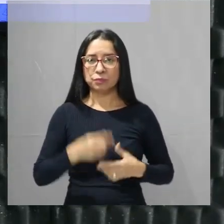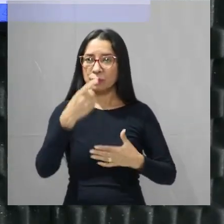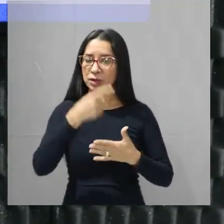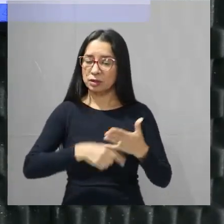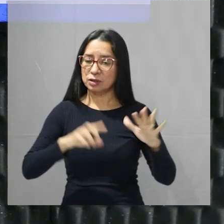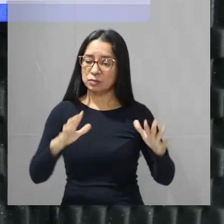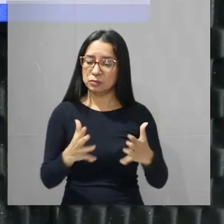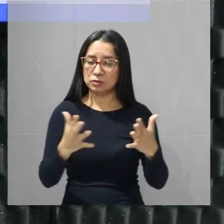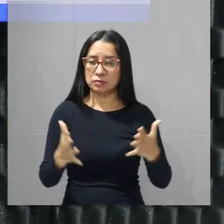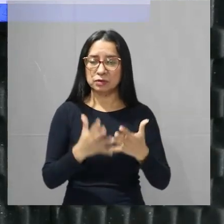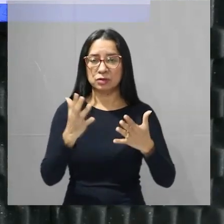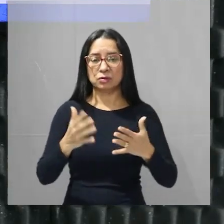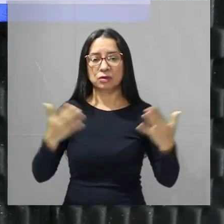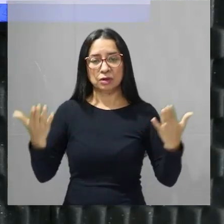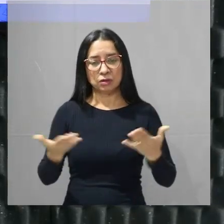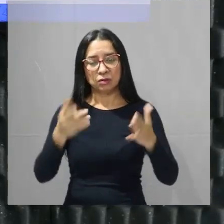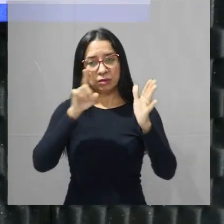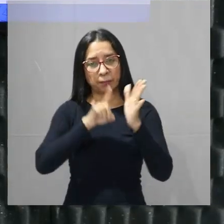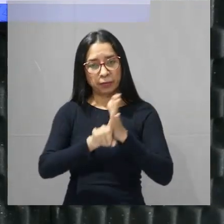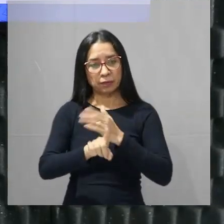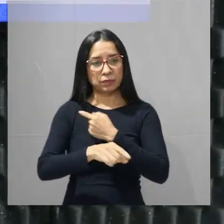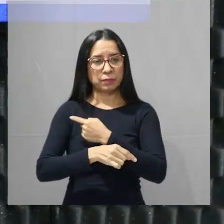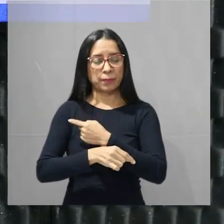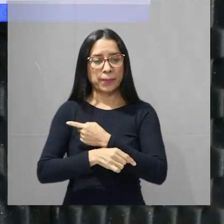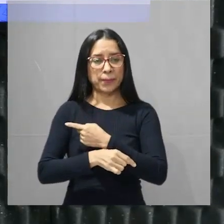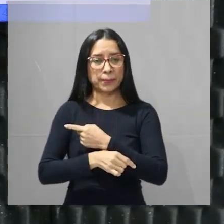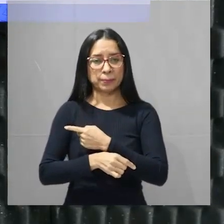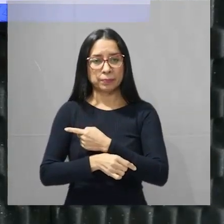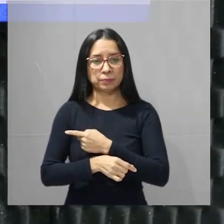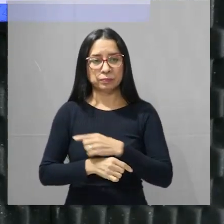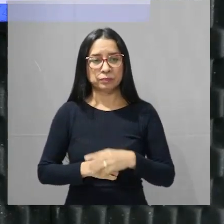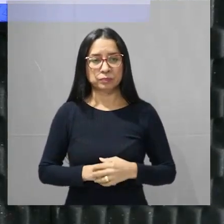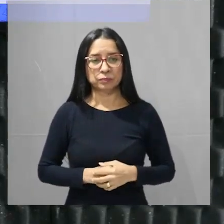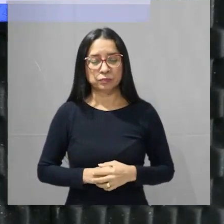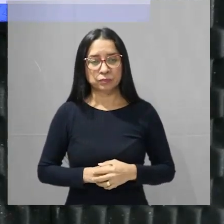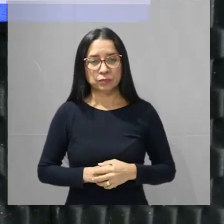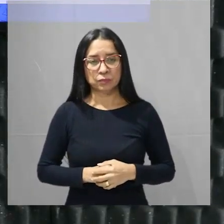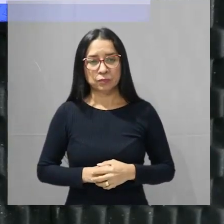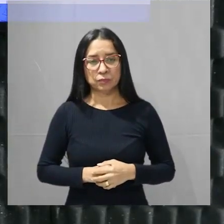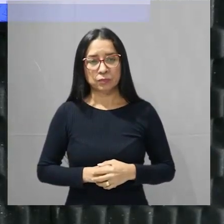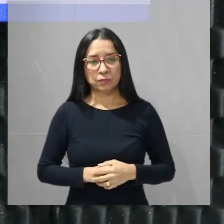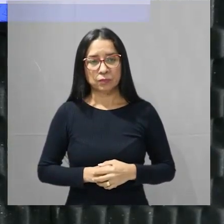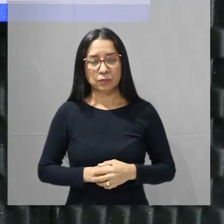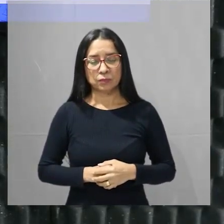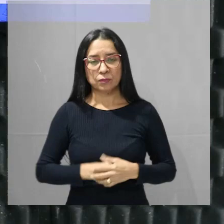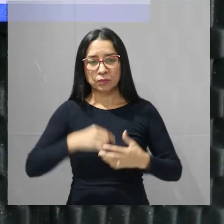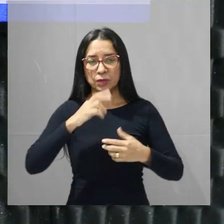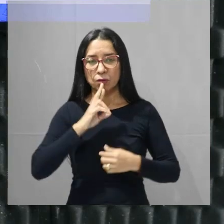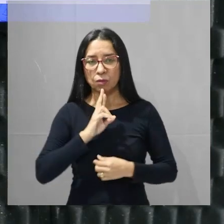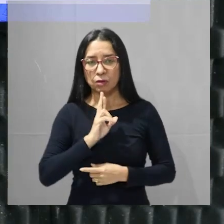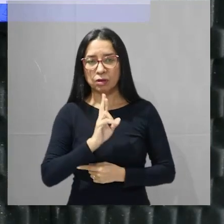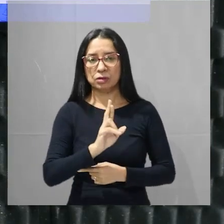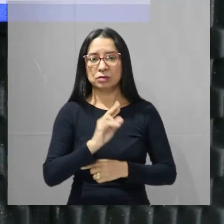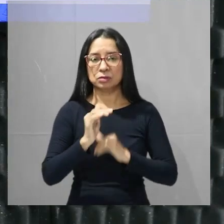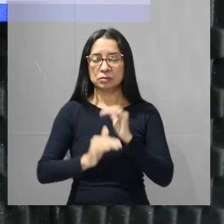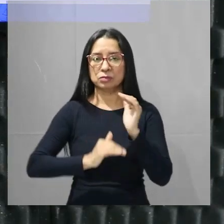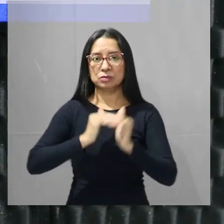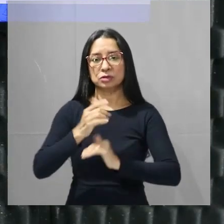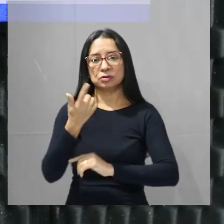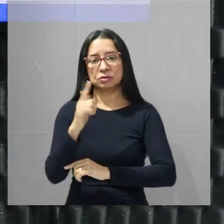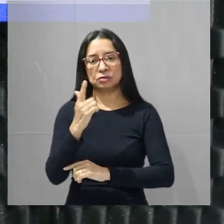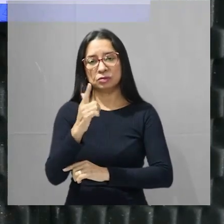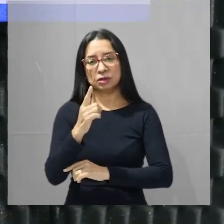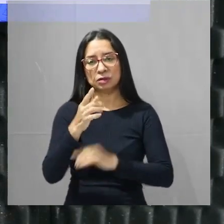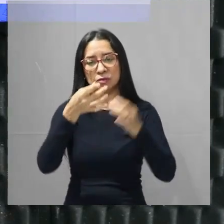motivador, vamos embora para o comando. Ela diz o seguinte, ó, o resultado do processo geográfico descrito